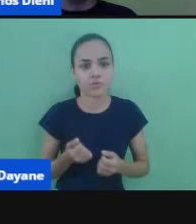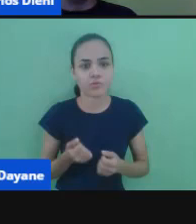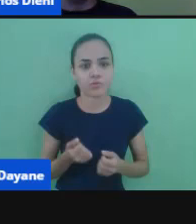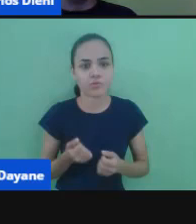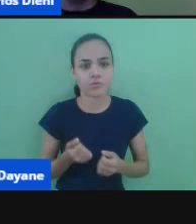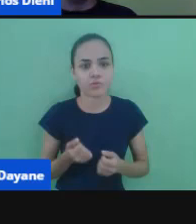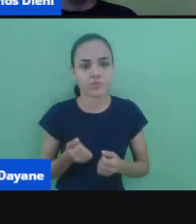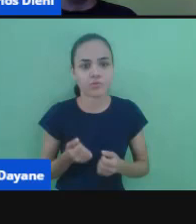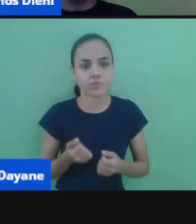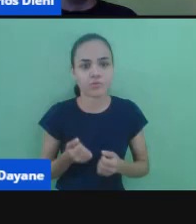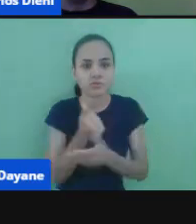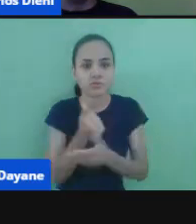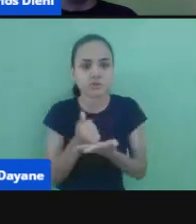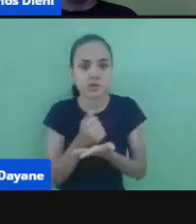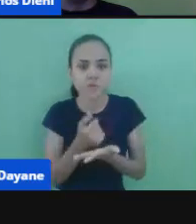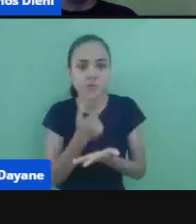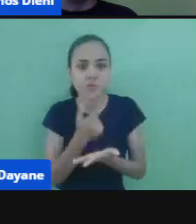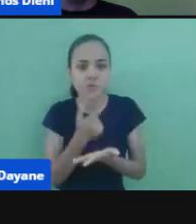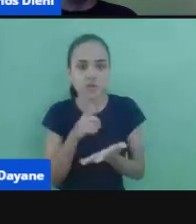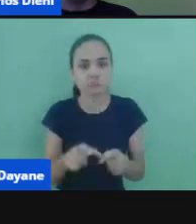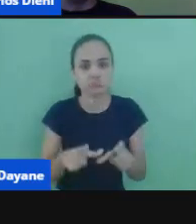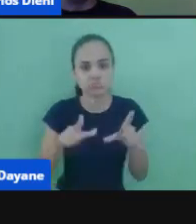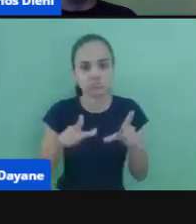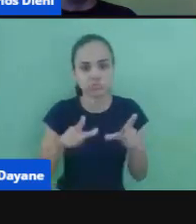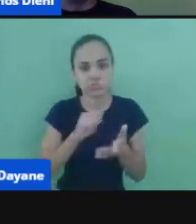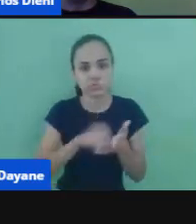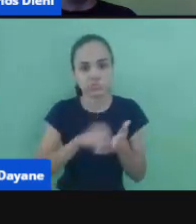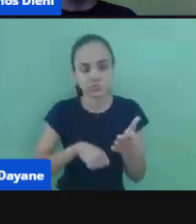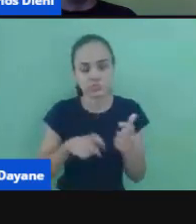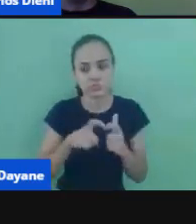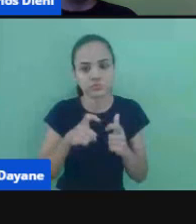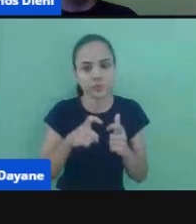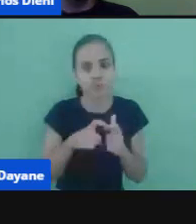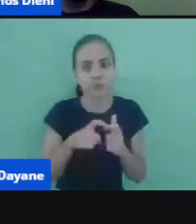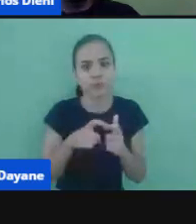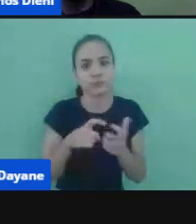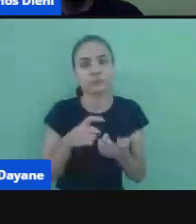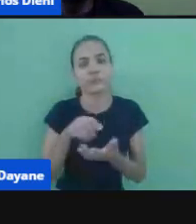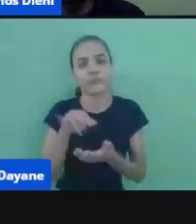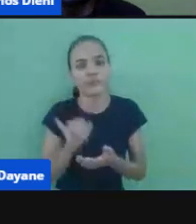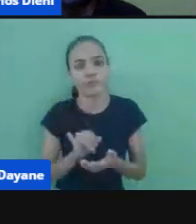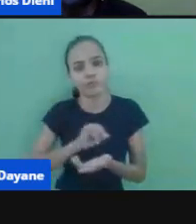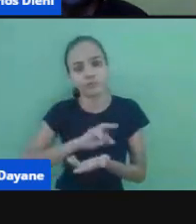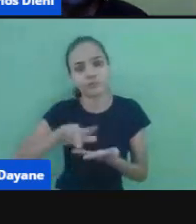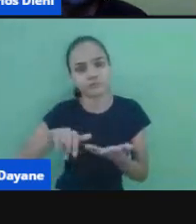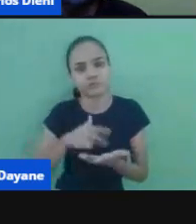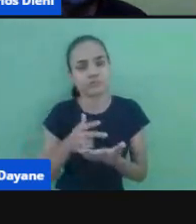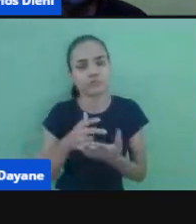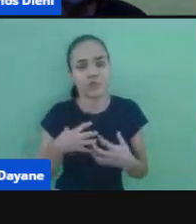minhas aspirinas, minhas ondas curtas, meus raios-x. Comeu meus testes mentais, meus